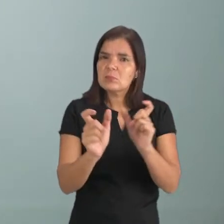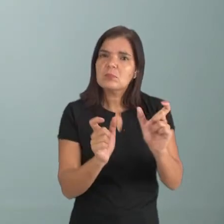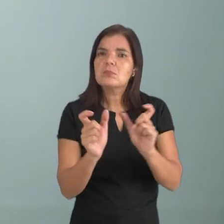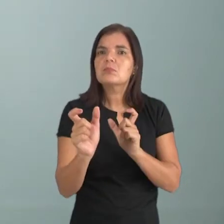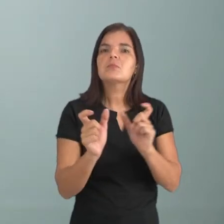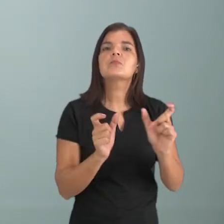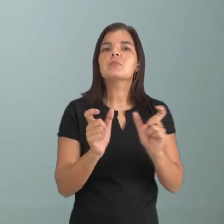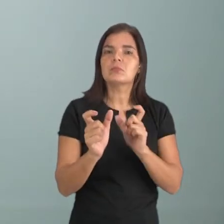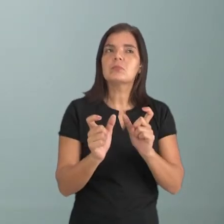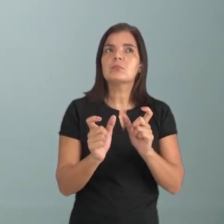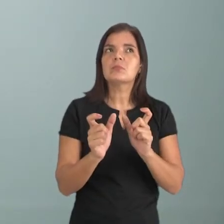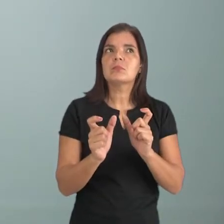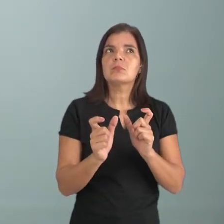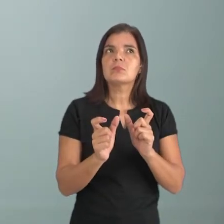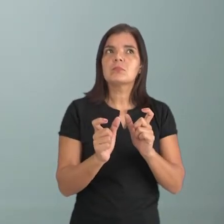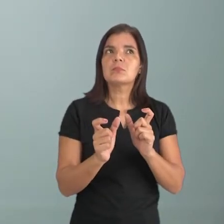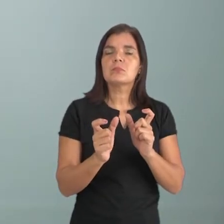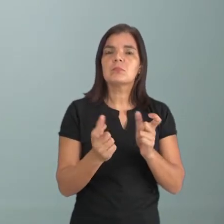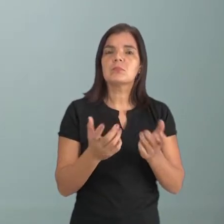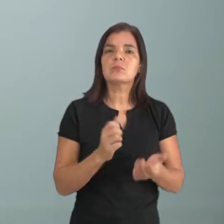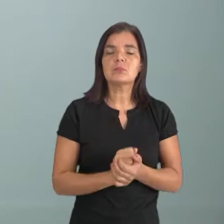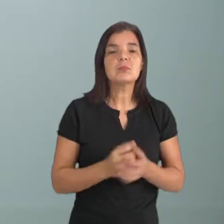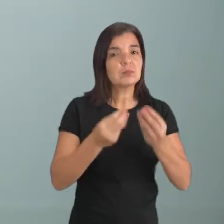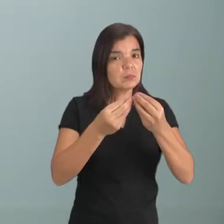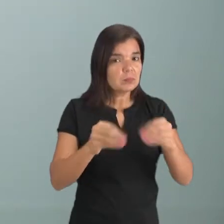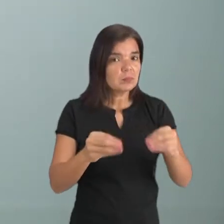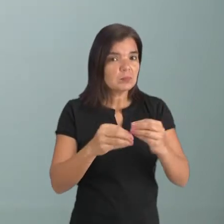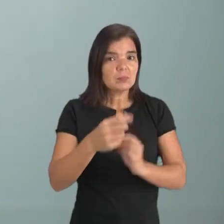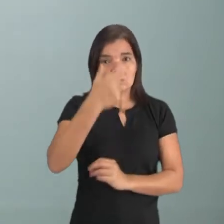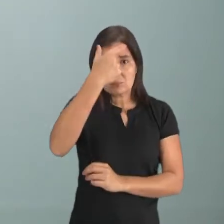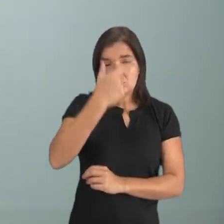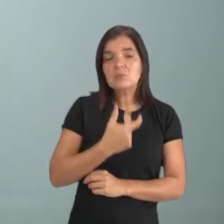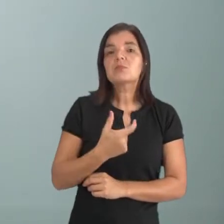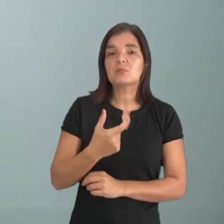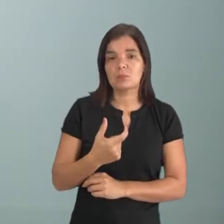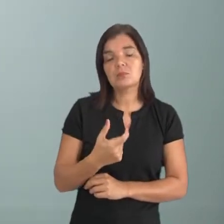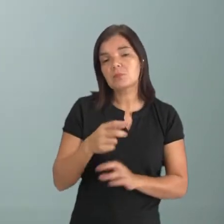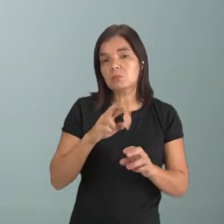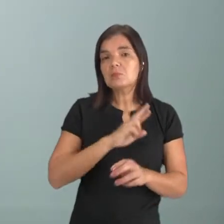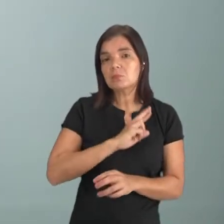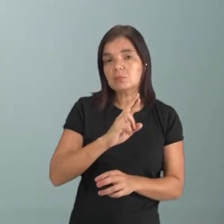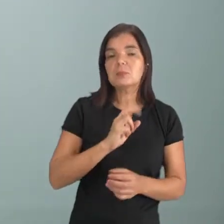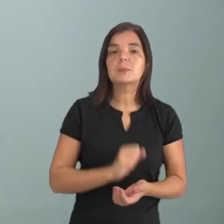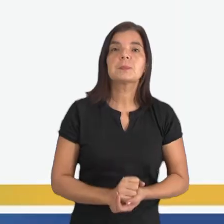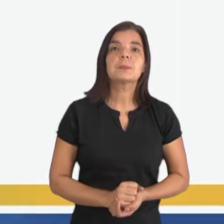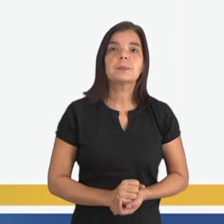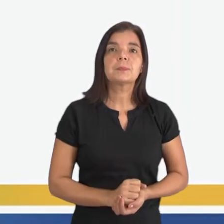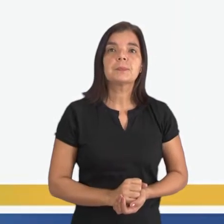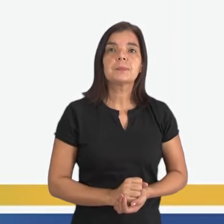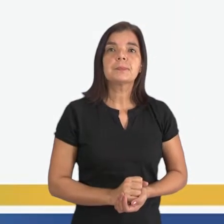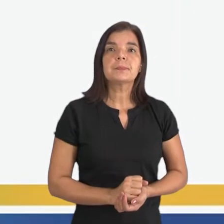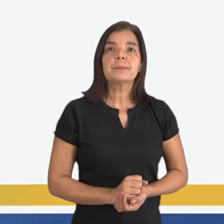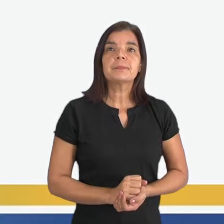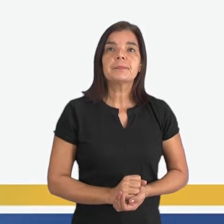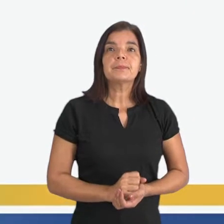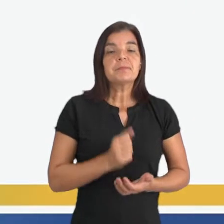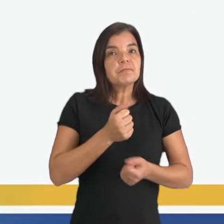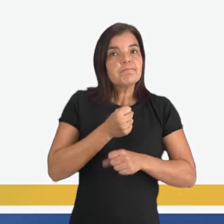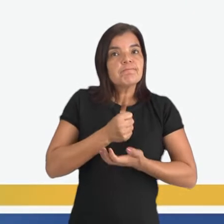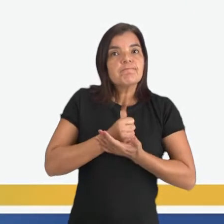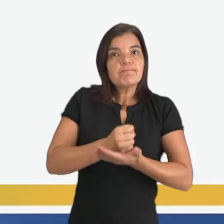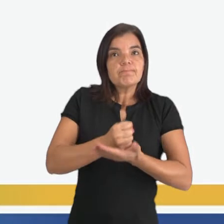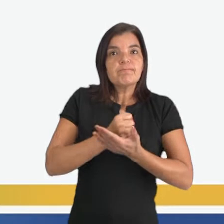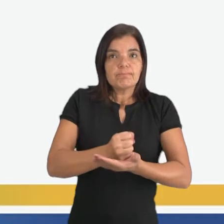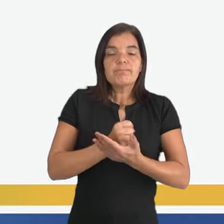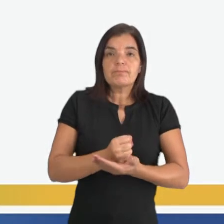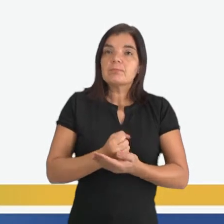pejorativos, né, que venha prejudicar a sua imagem ou a imagem da sua religião. Tá? Apoiar